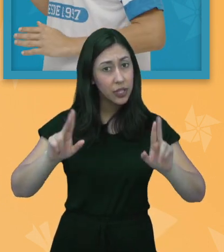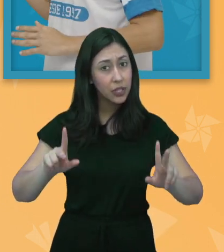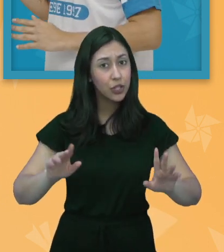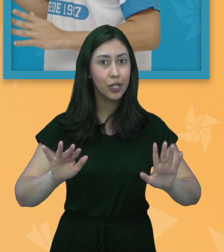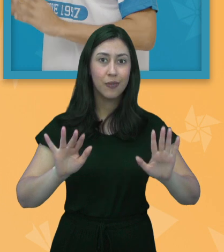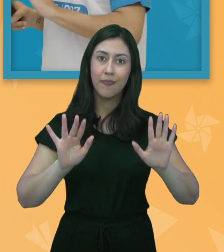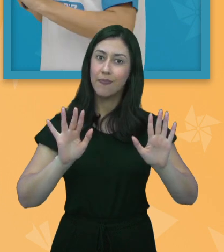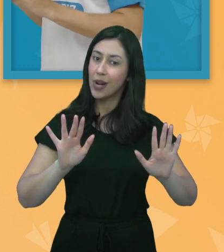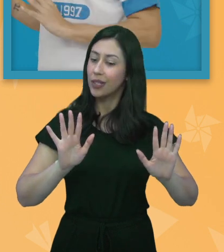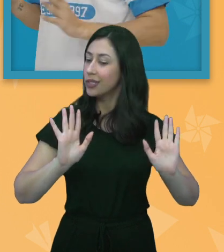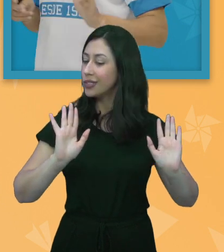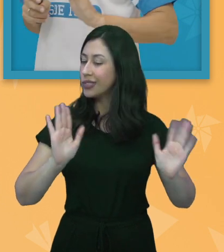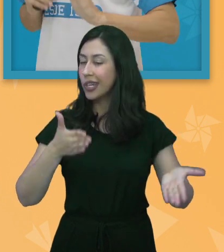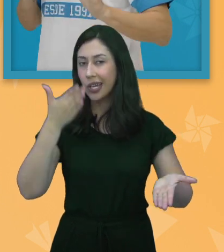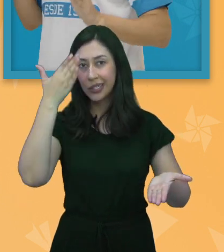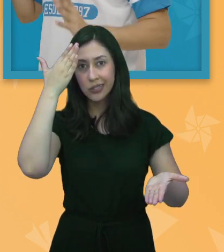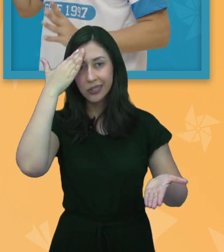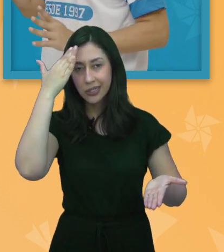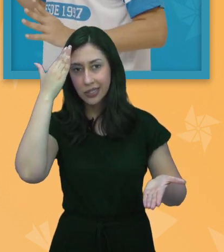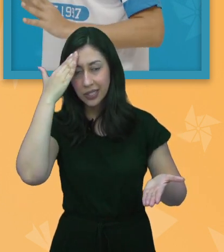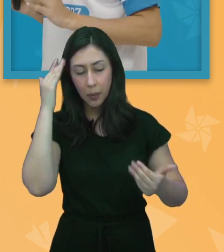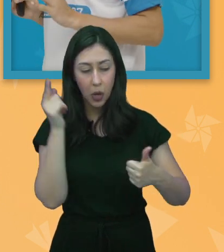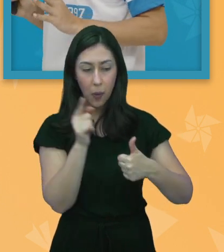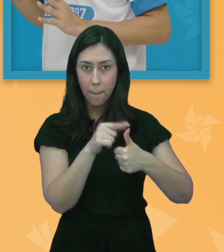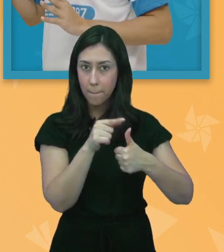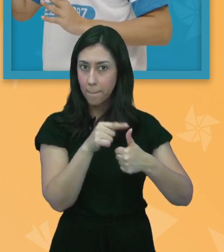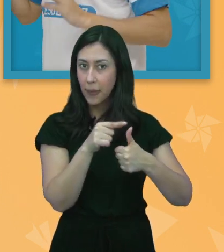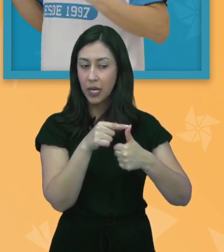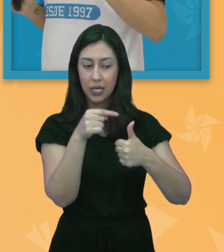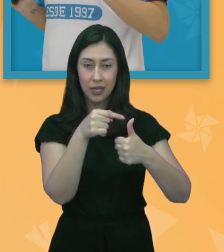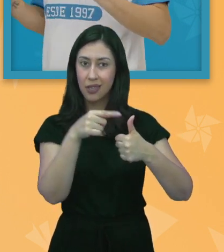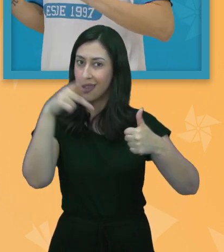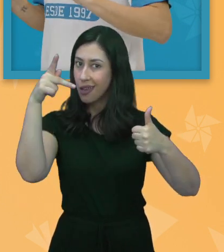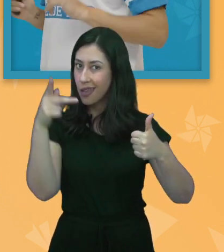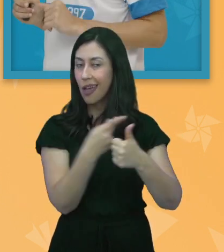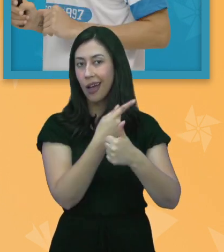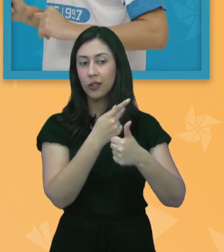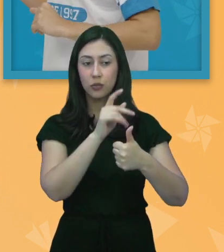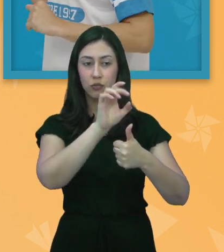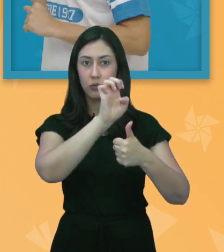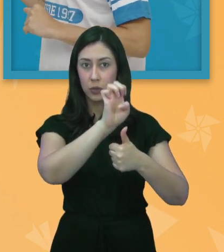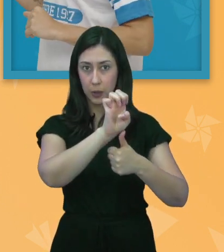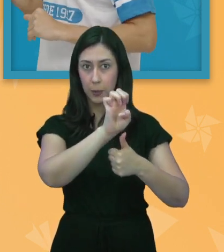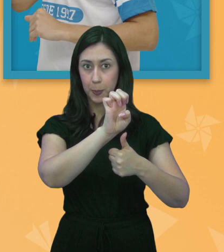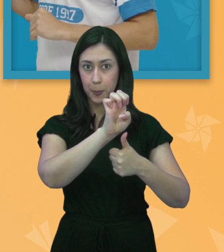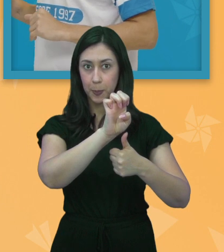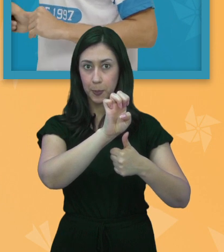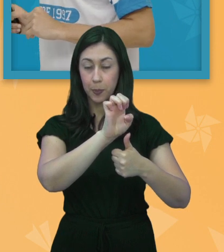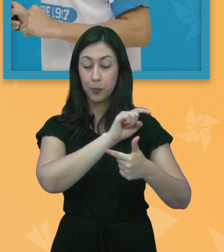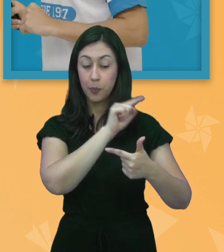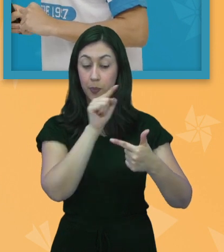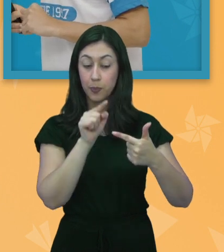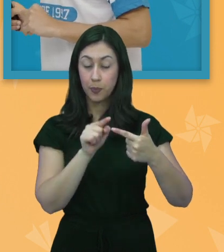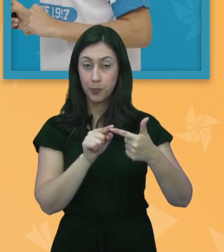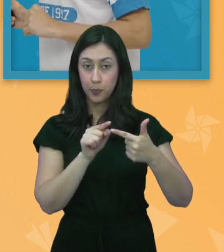oxigênio. Então a gente pode já definir que a afirmativa 1 é errada.